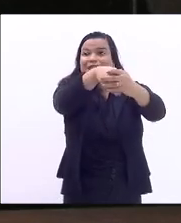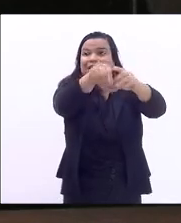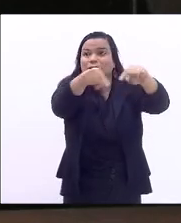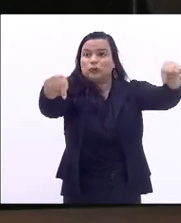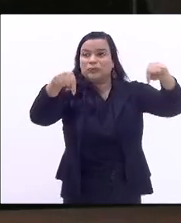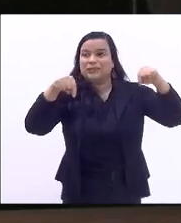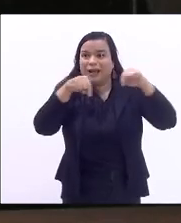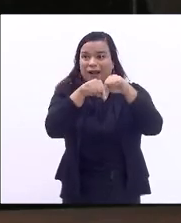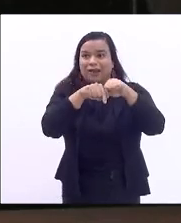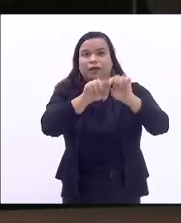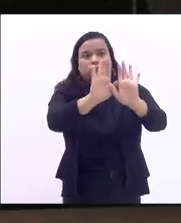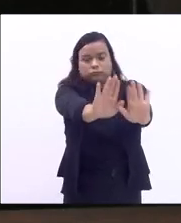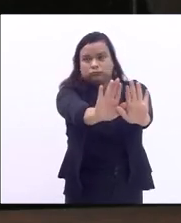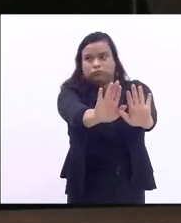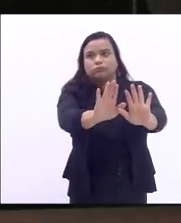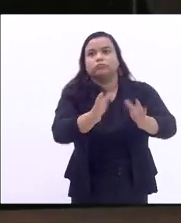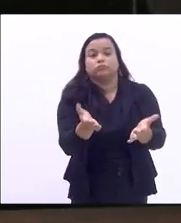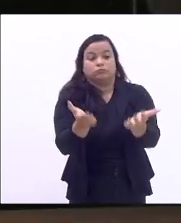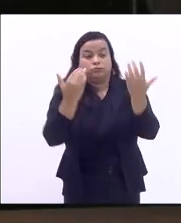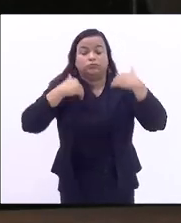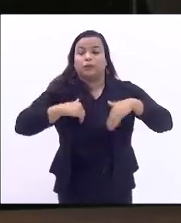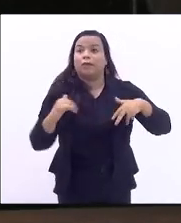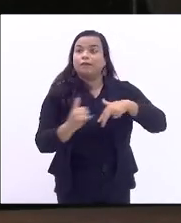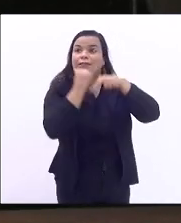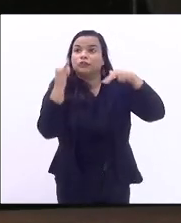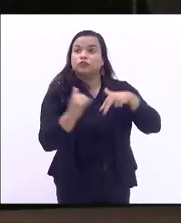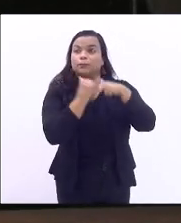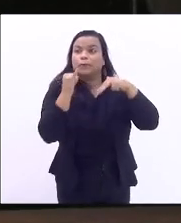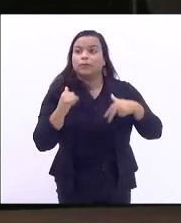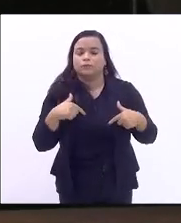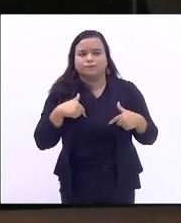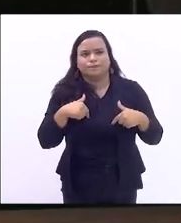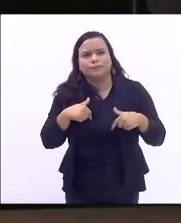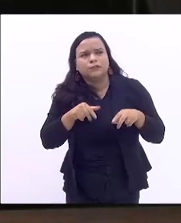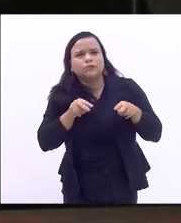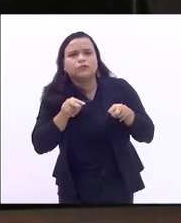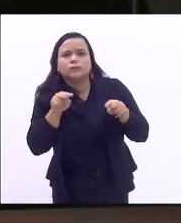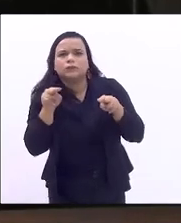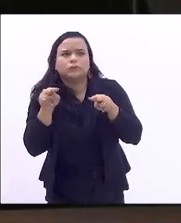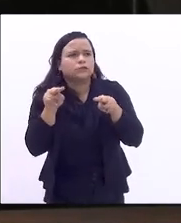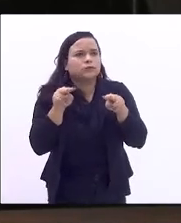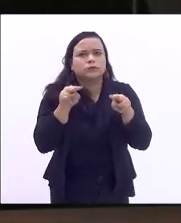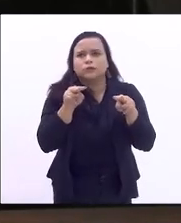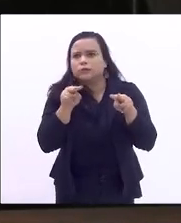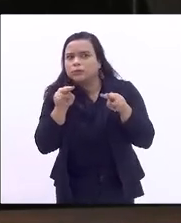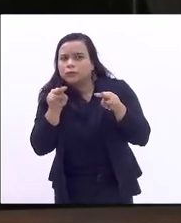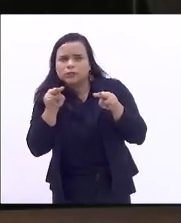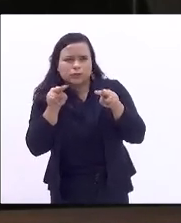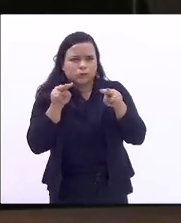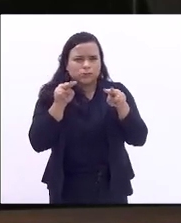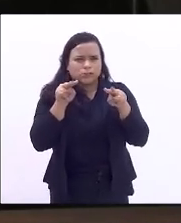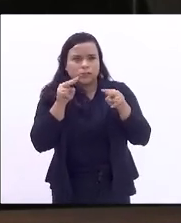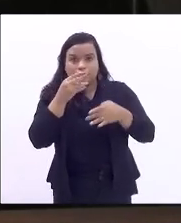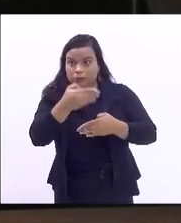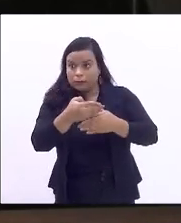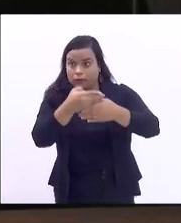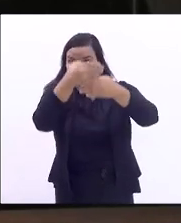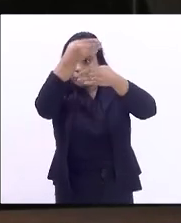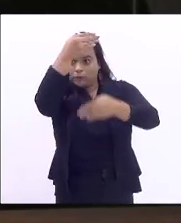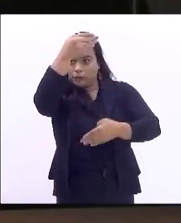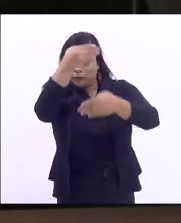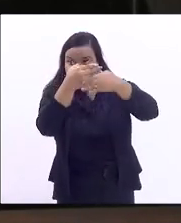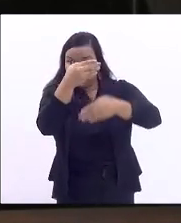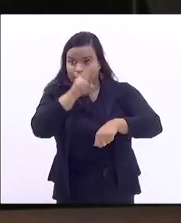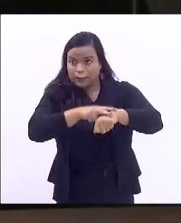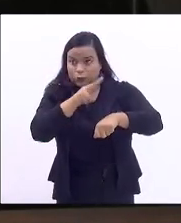e quando Estavam todos ali perfilados pedíamos que a suposta vítima então